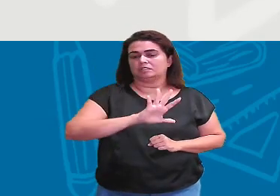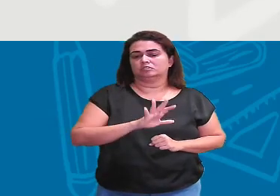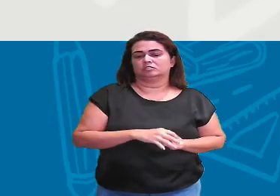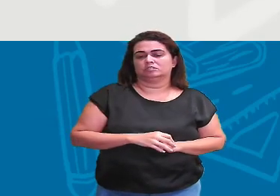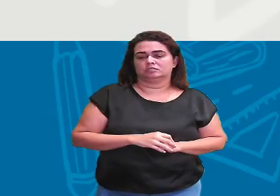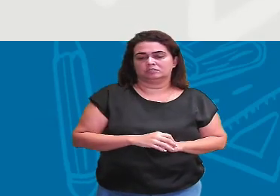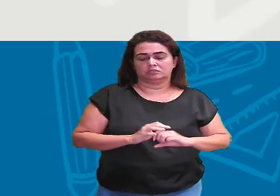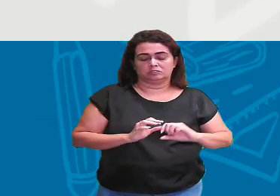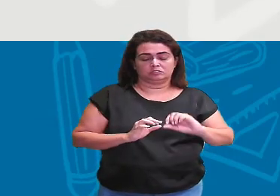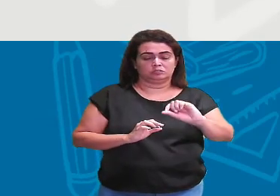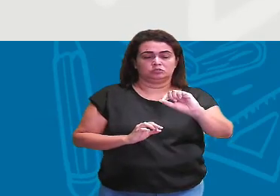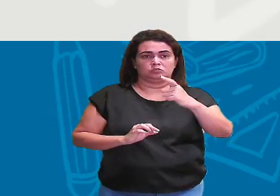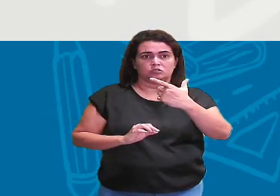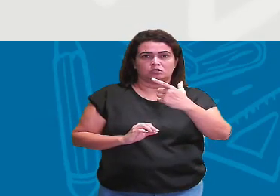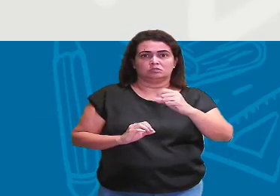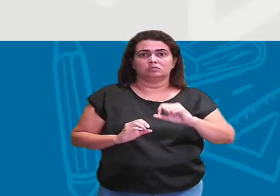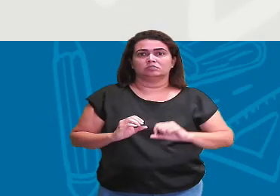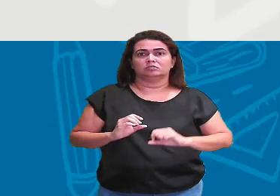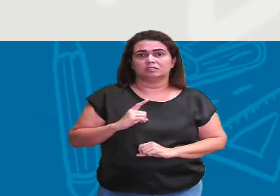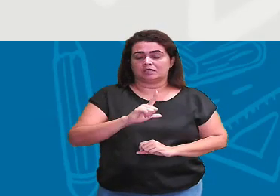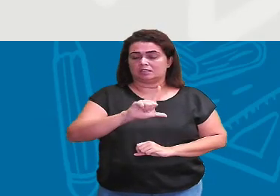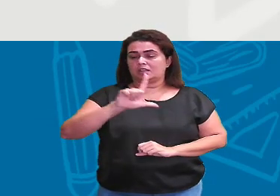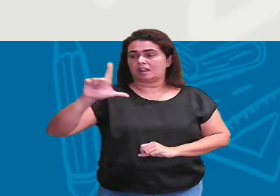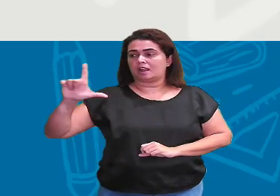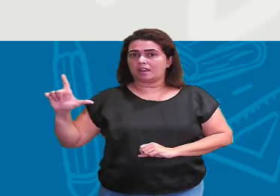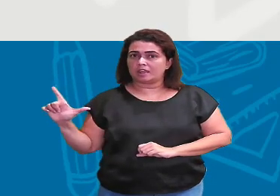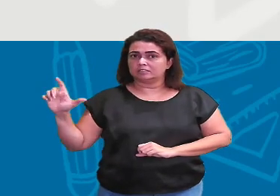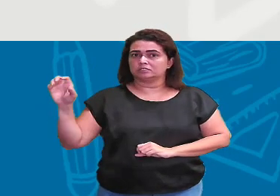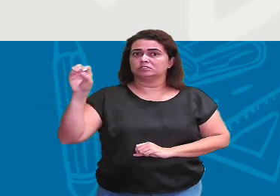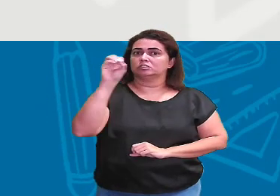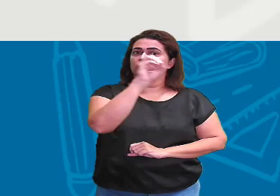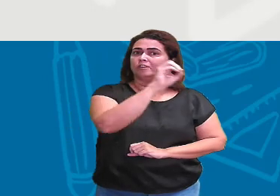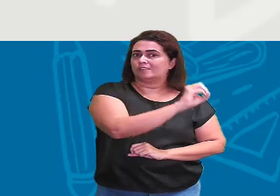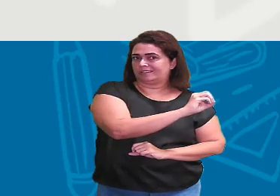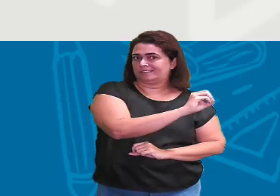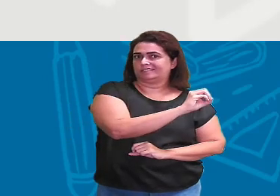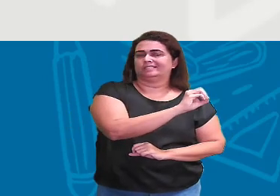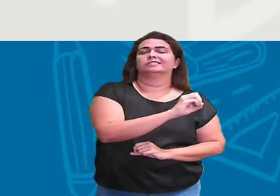sentido oeste-leste, que também é um movimento da rotação, né? Se nós imaginarmos